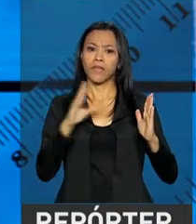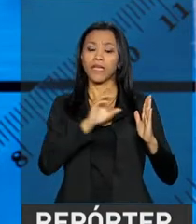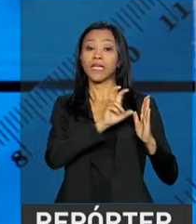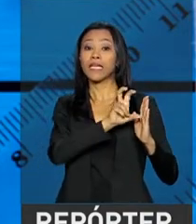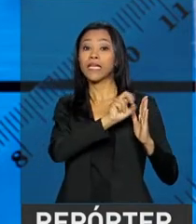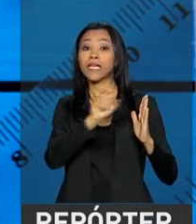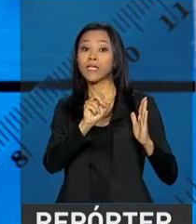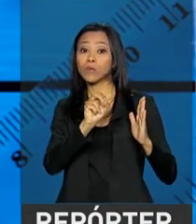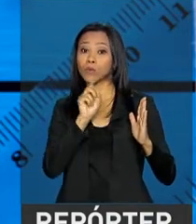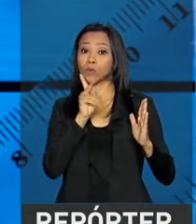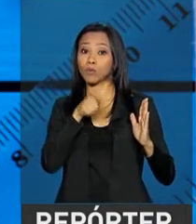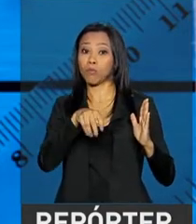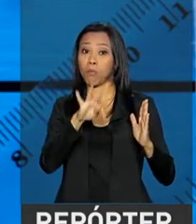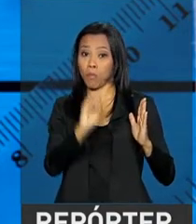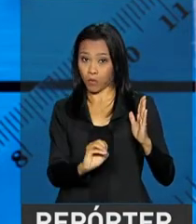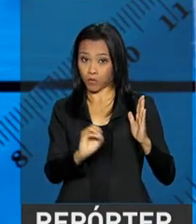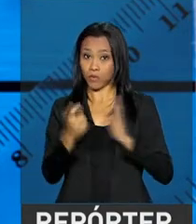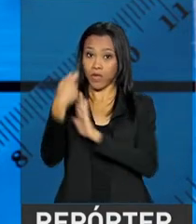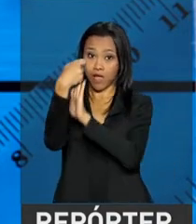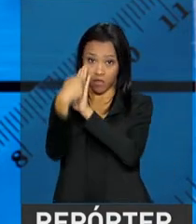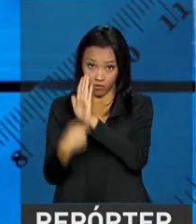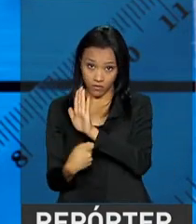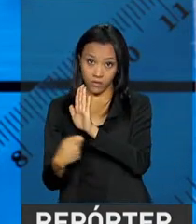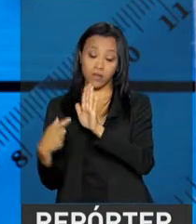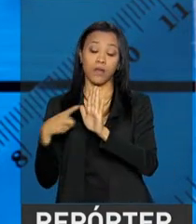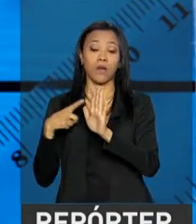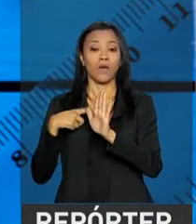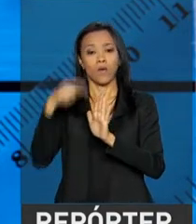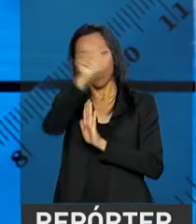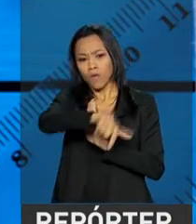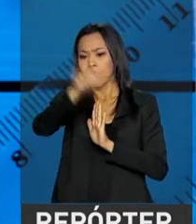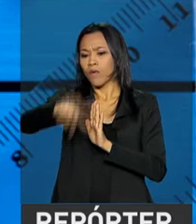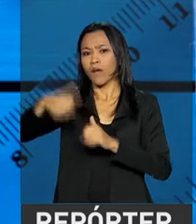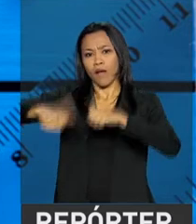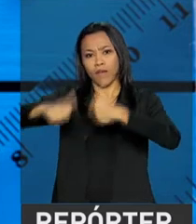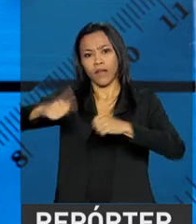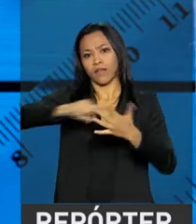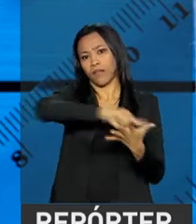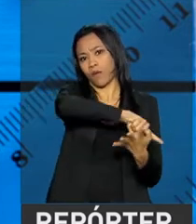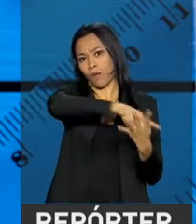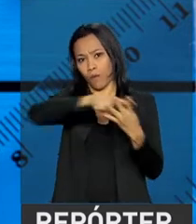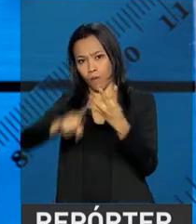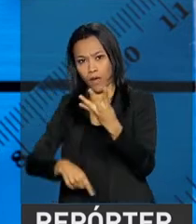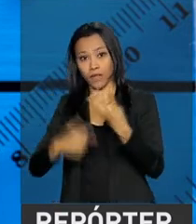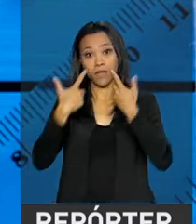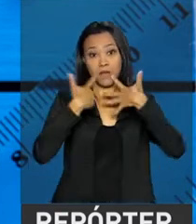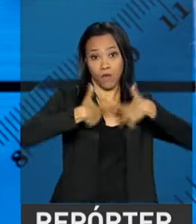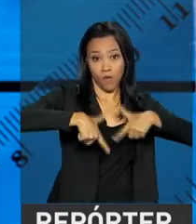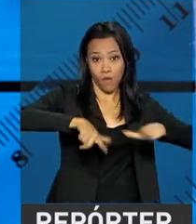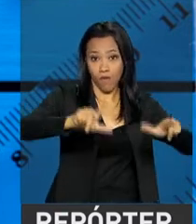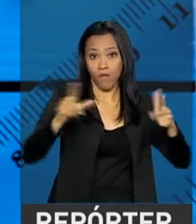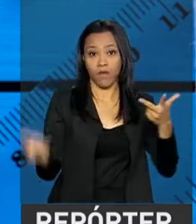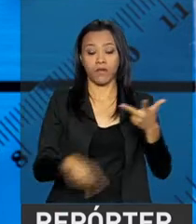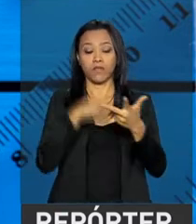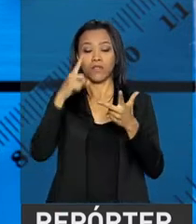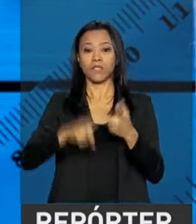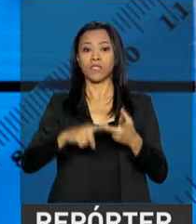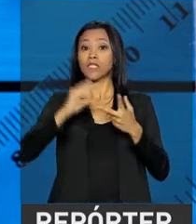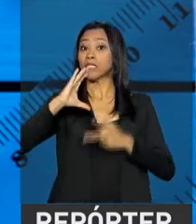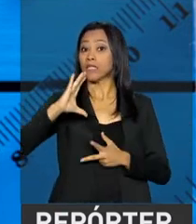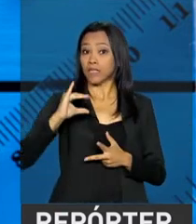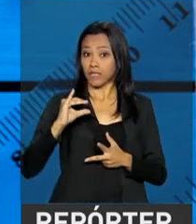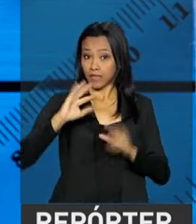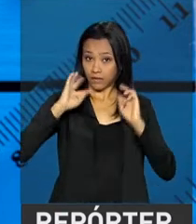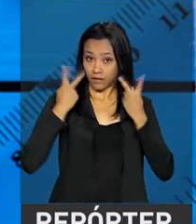pontos além da redação os estudantes foram avaliados em quatro áreas linguagens e códigos ciências humanas